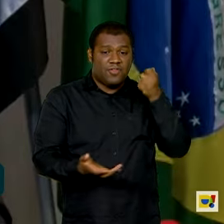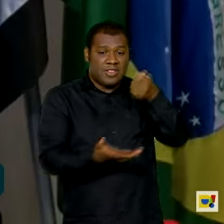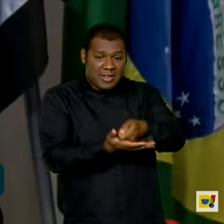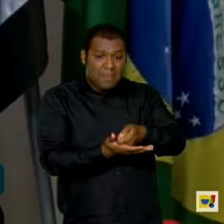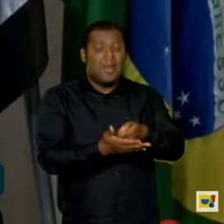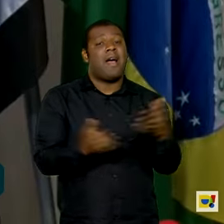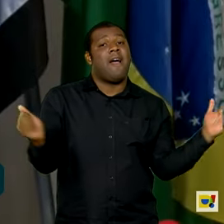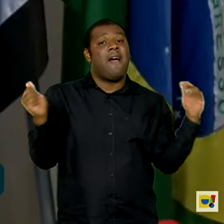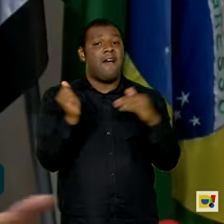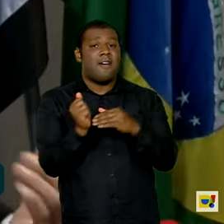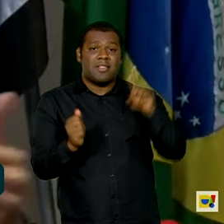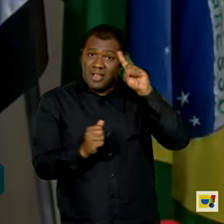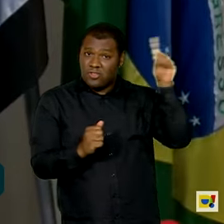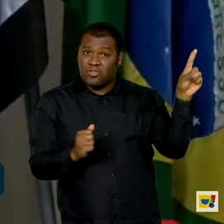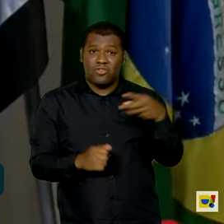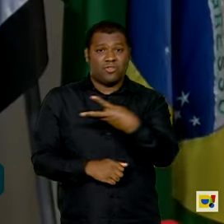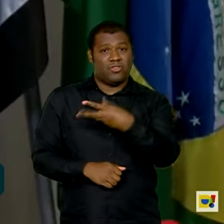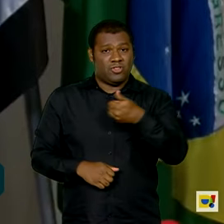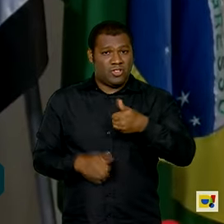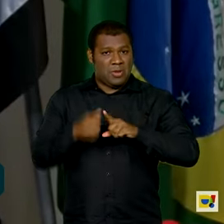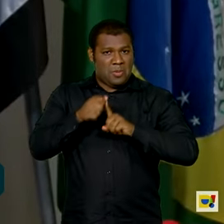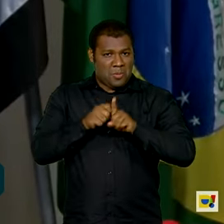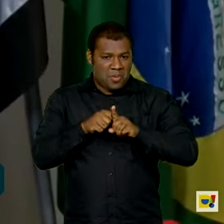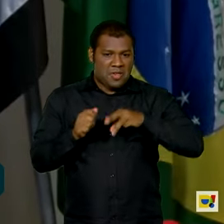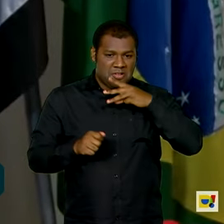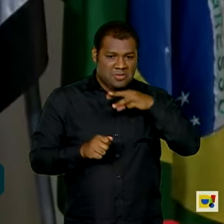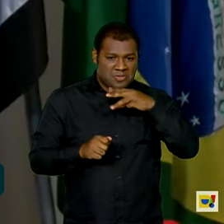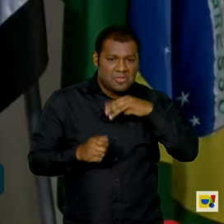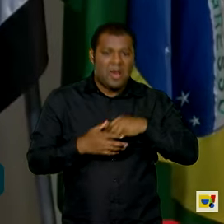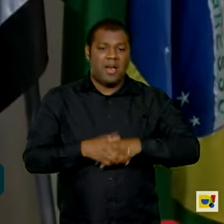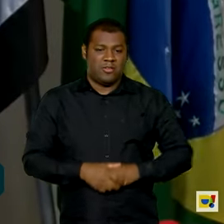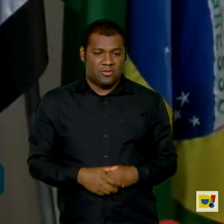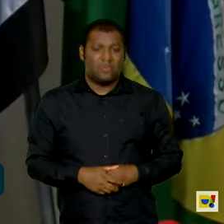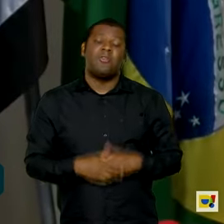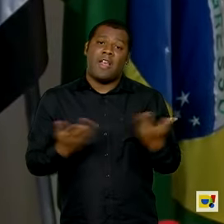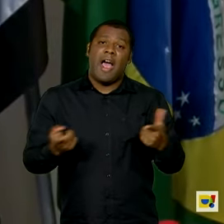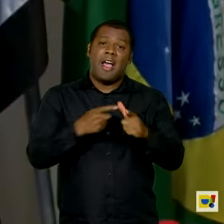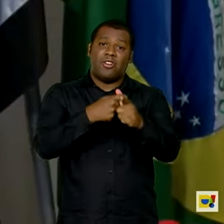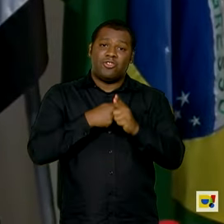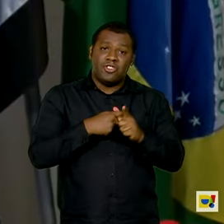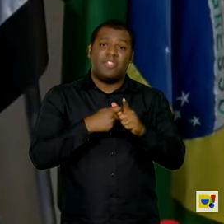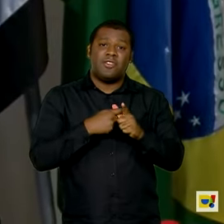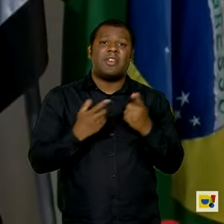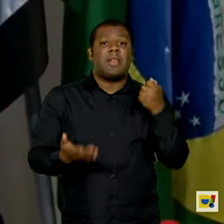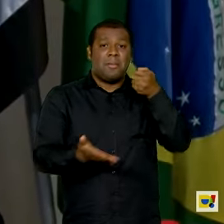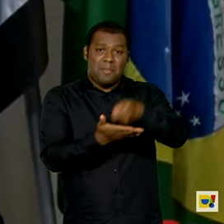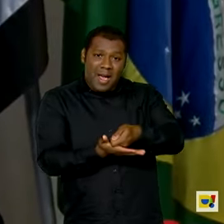algo que é importante para se reorganizar colocar as contas em dia e aproveitar o o programa do governo